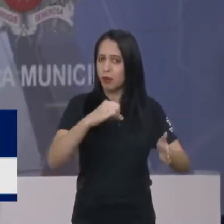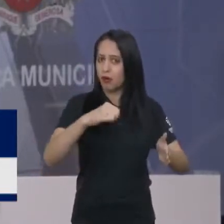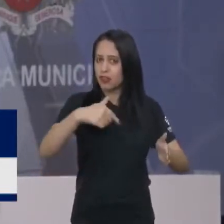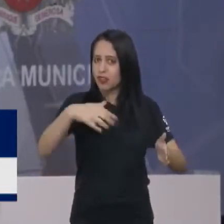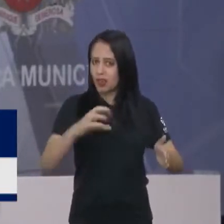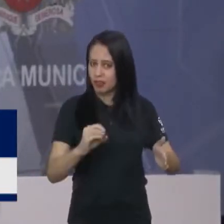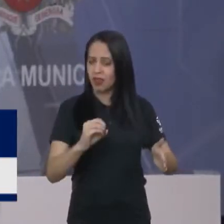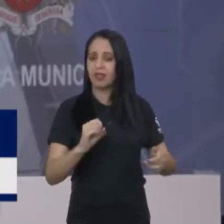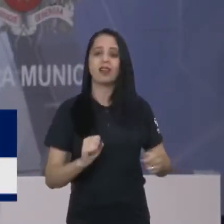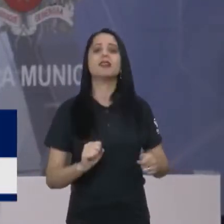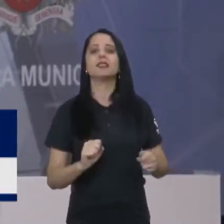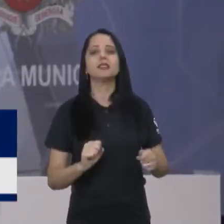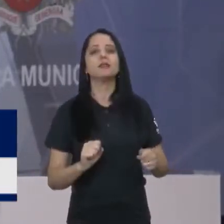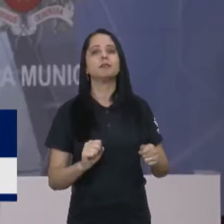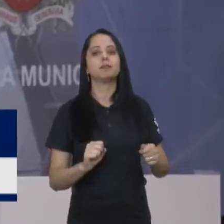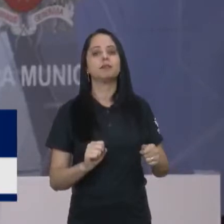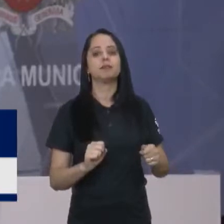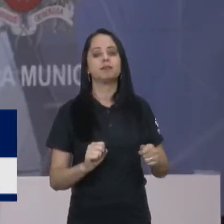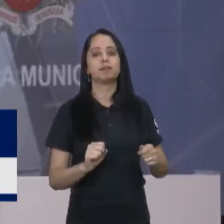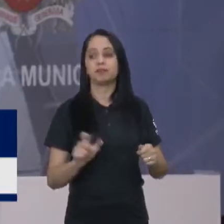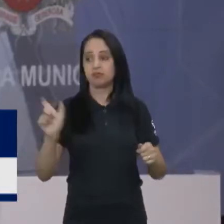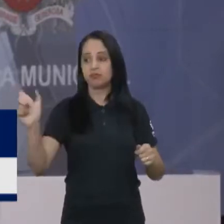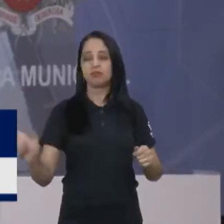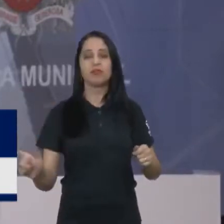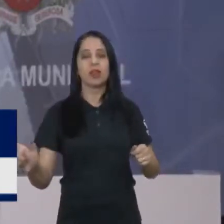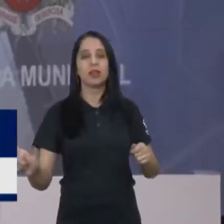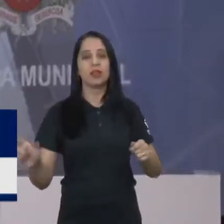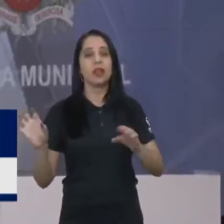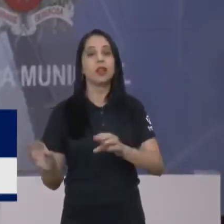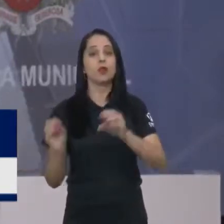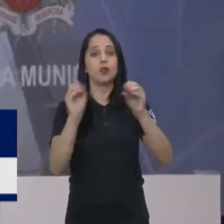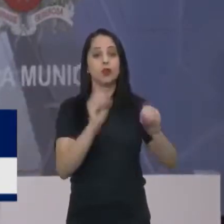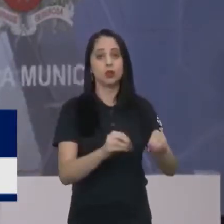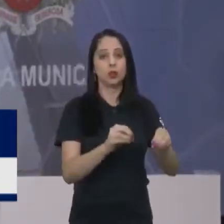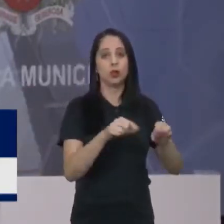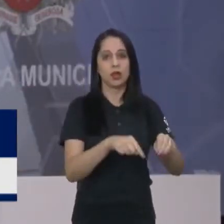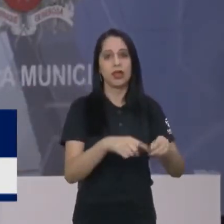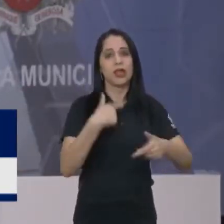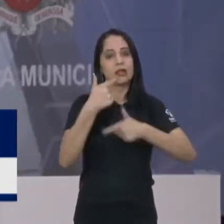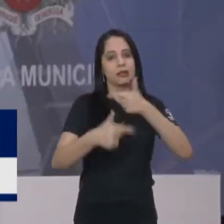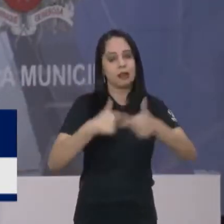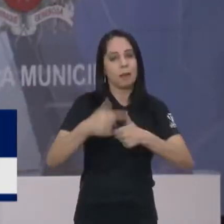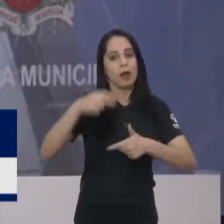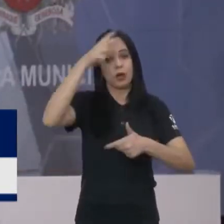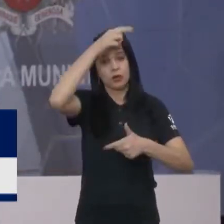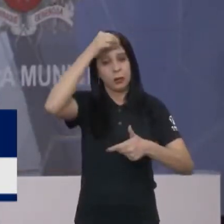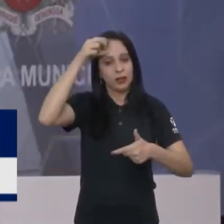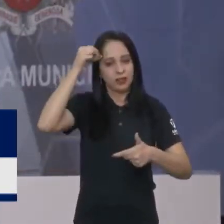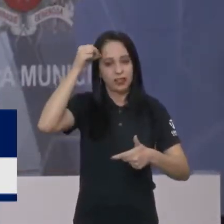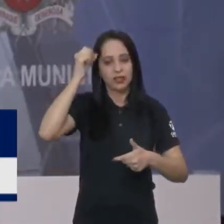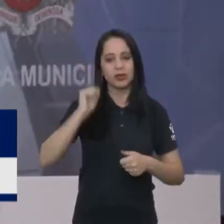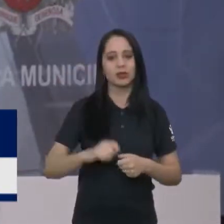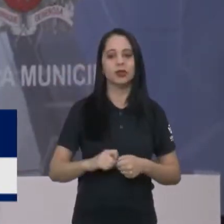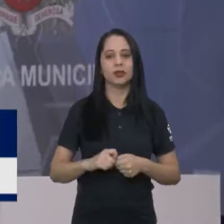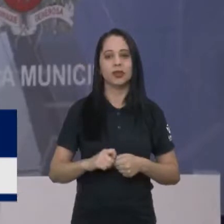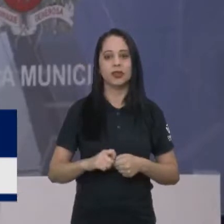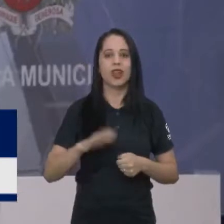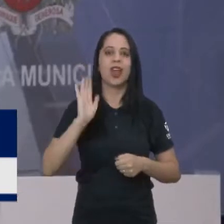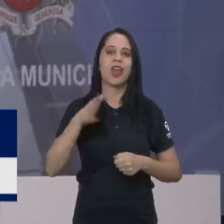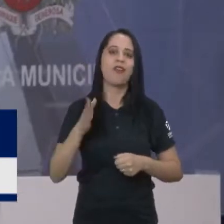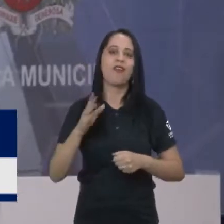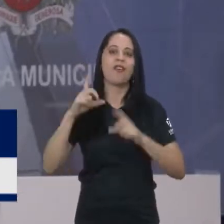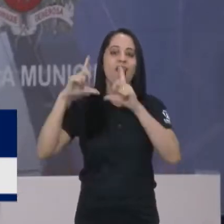de 70. E um grupo, o Ricardo, fez parte daquele grupo seleto de pessoas na prefeitura, colegas. Eu estava revendo essa foto, a minha irmã